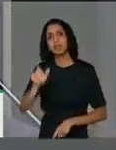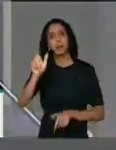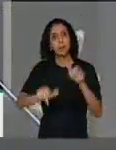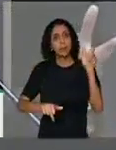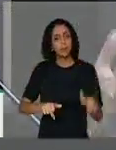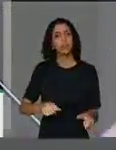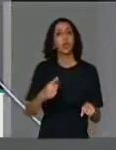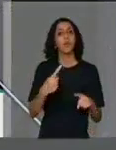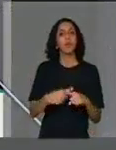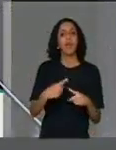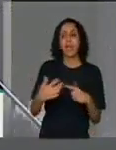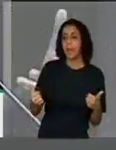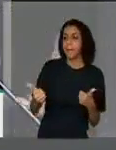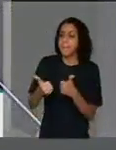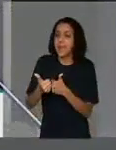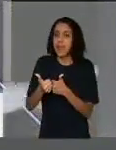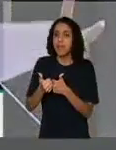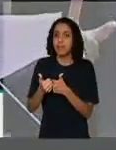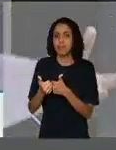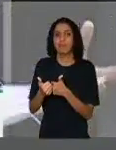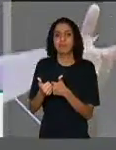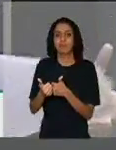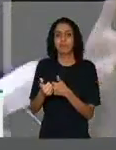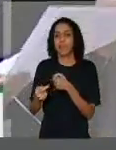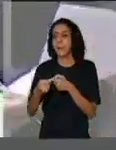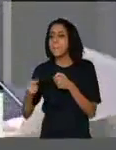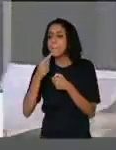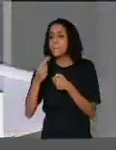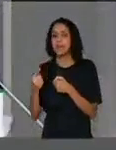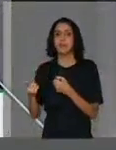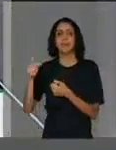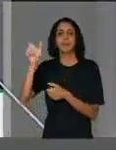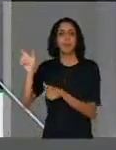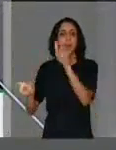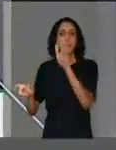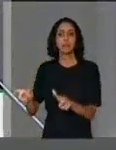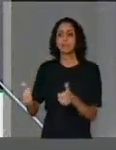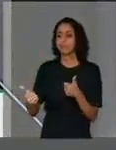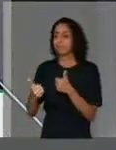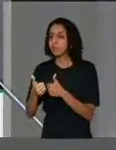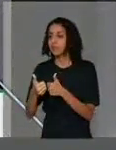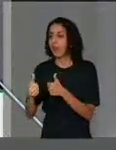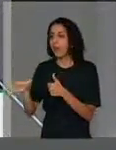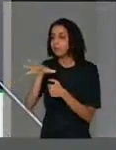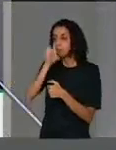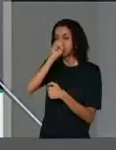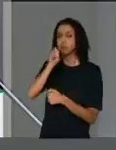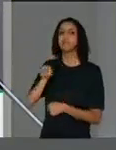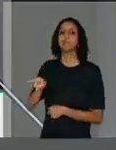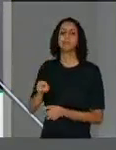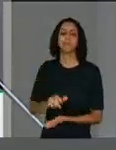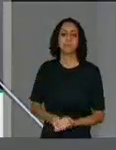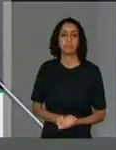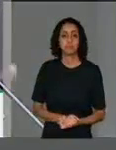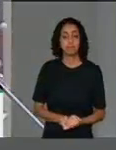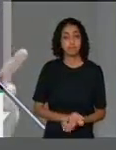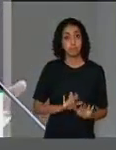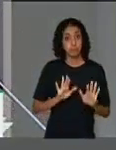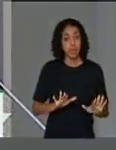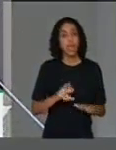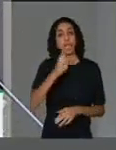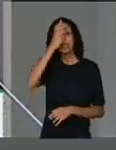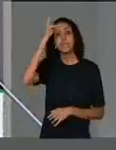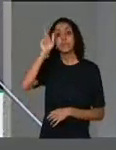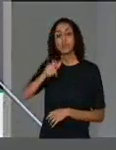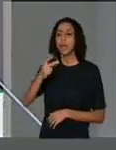também, aqueles que acabam respirando a fumaça do cigarro fumado por outrem. Para aqueles que param de fumar, após